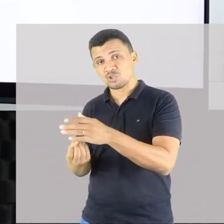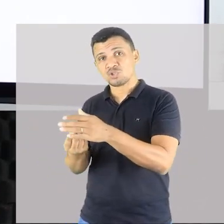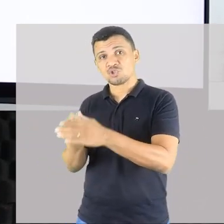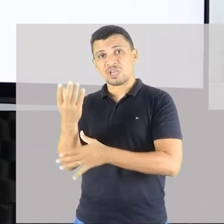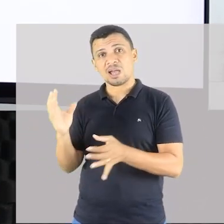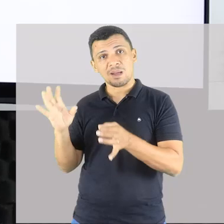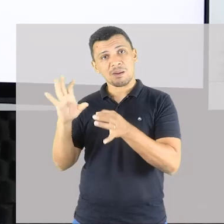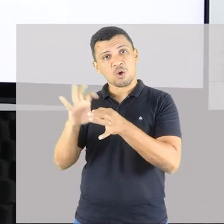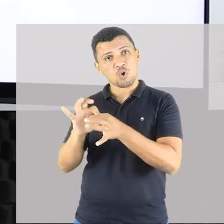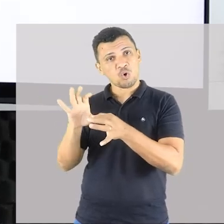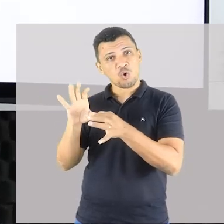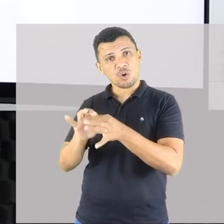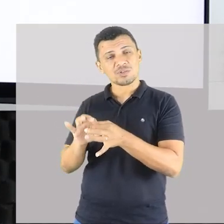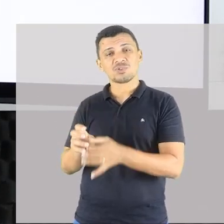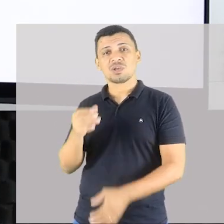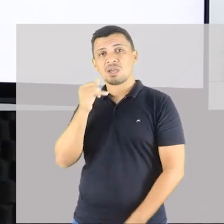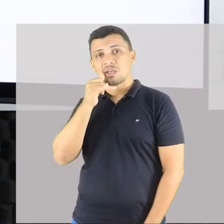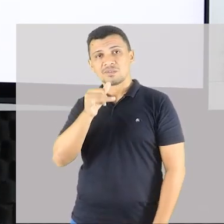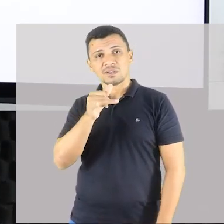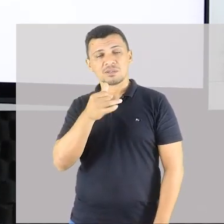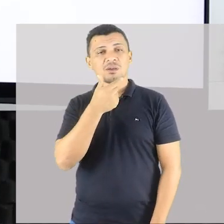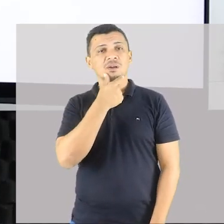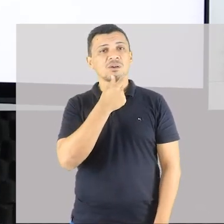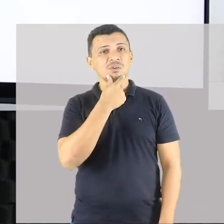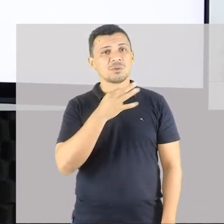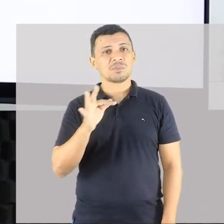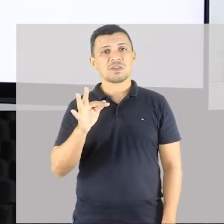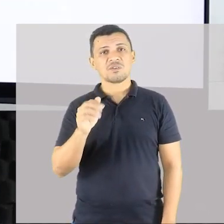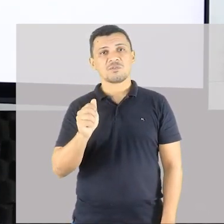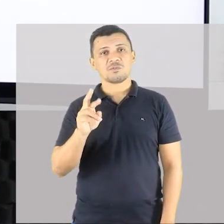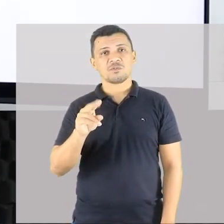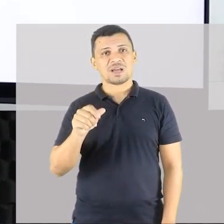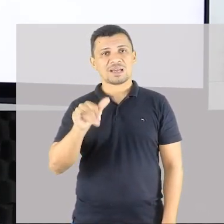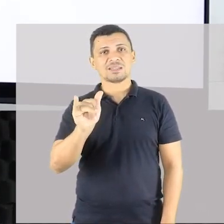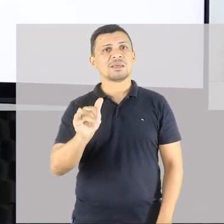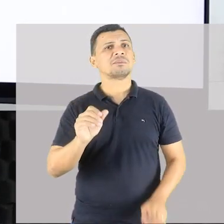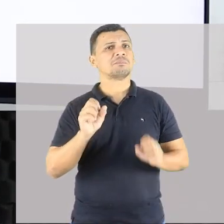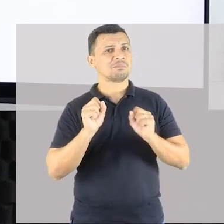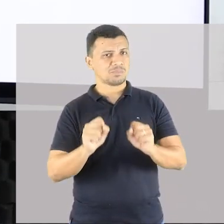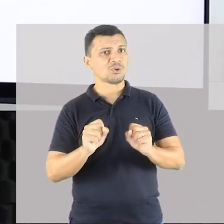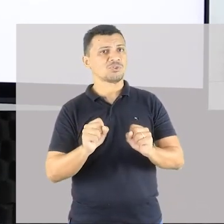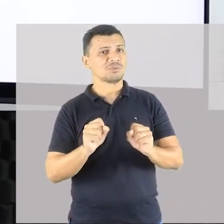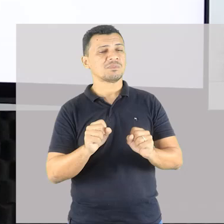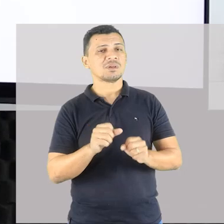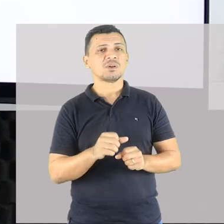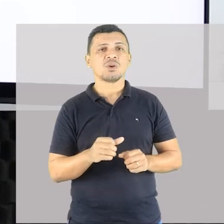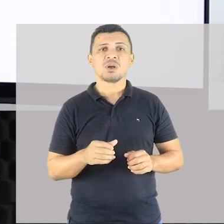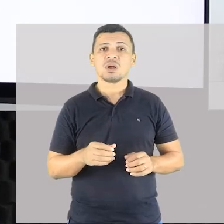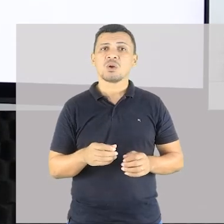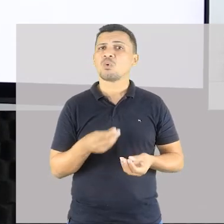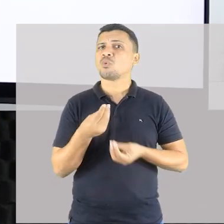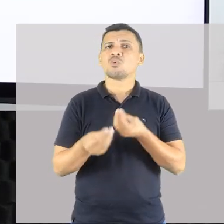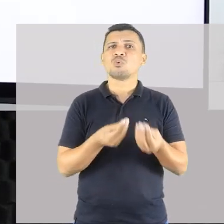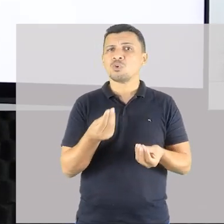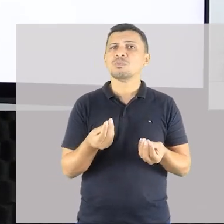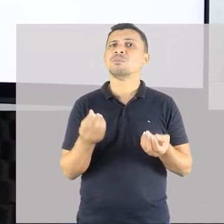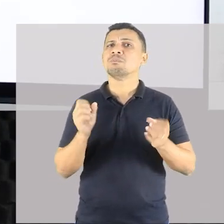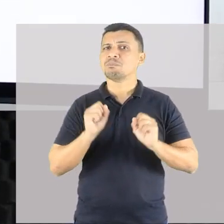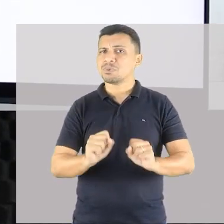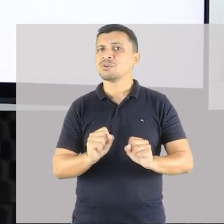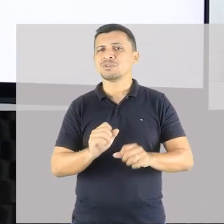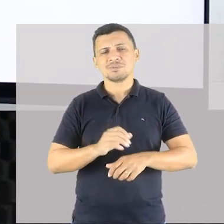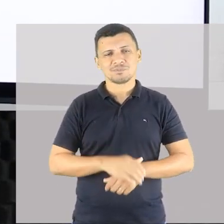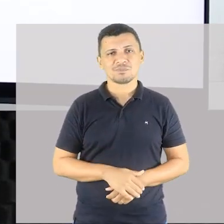Michael Faraday disse assim, ó, pode. Agora, quais são as condições? O conjunto de grandezas